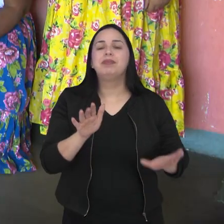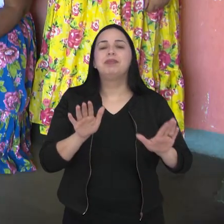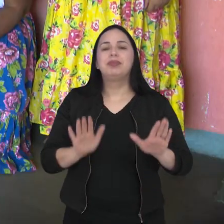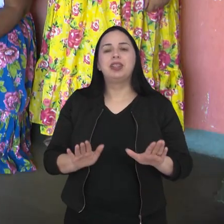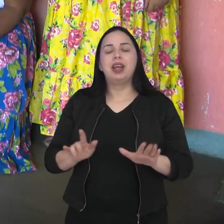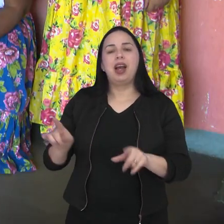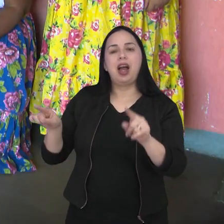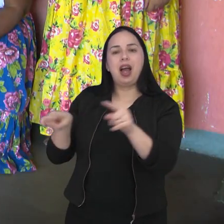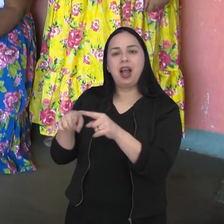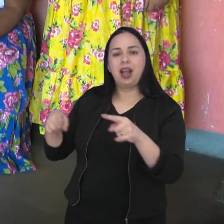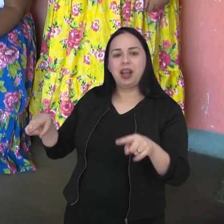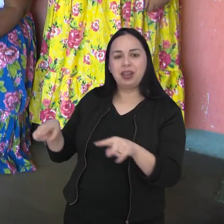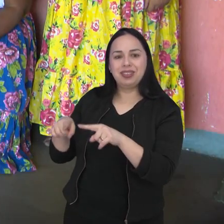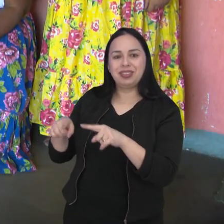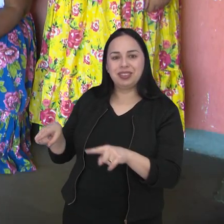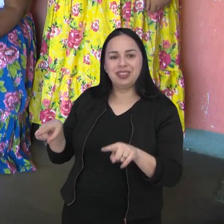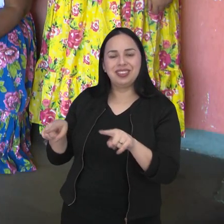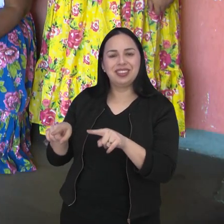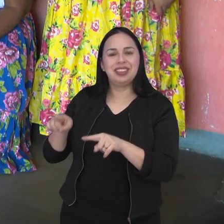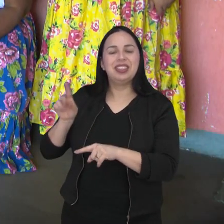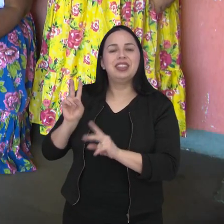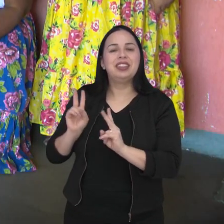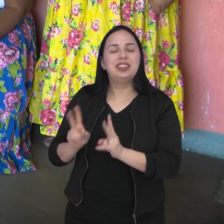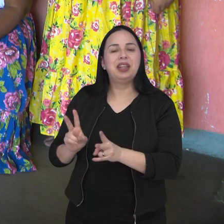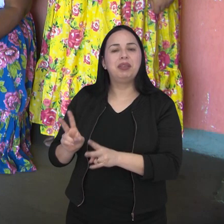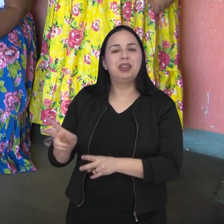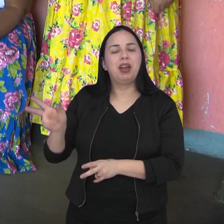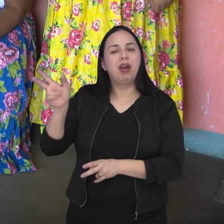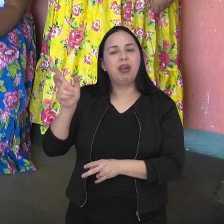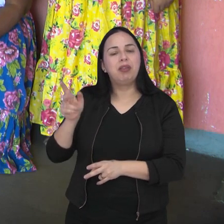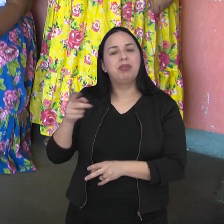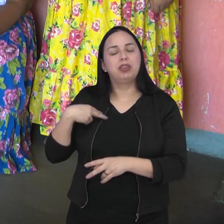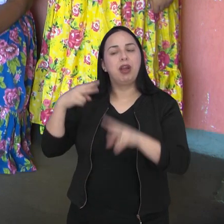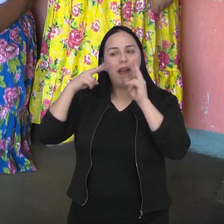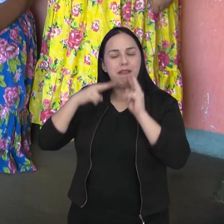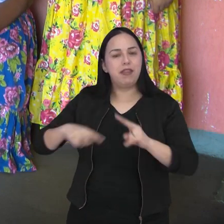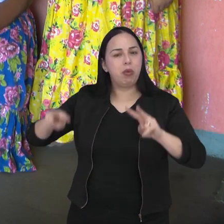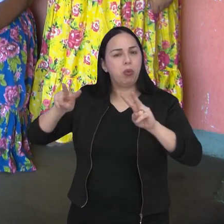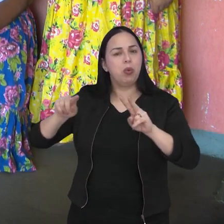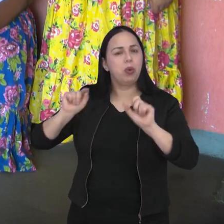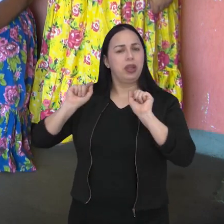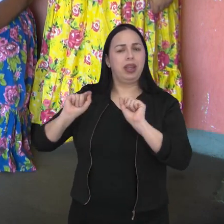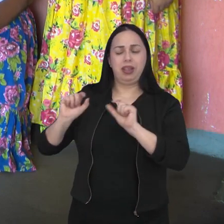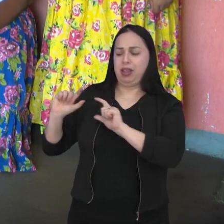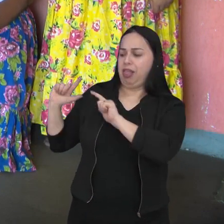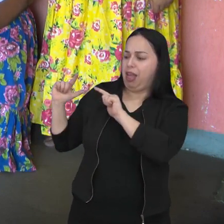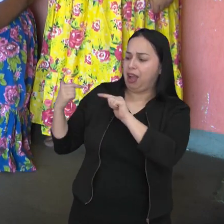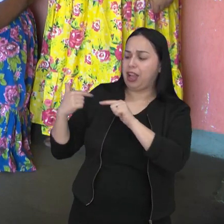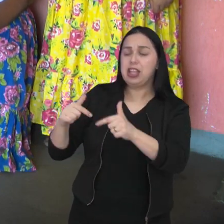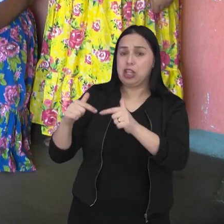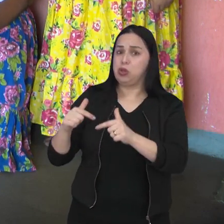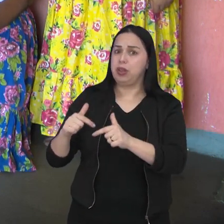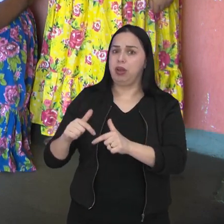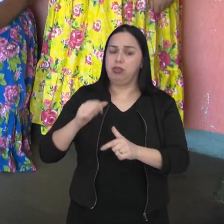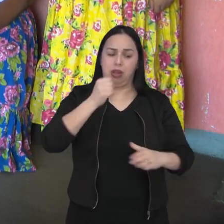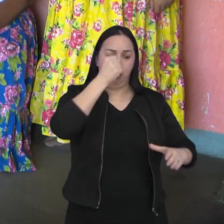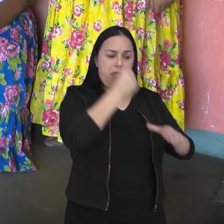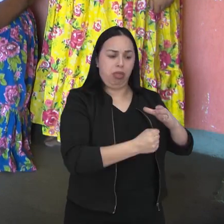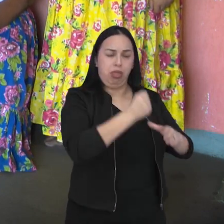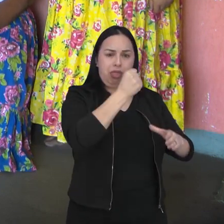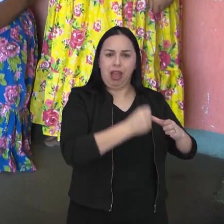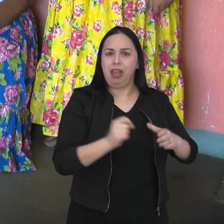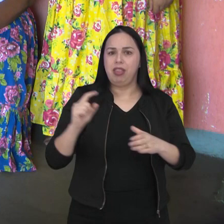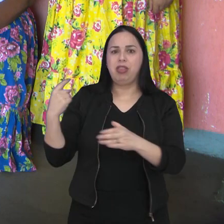ó, a música, o ponto, o tempo todo você ouviu aí falando assim, tradicional é a socada no pilão. Isso. Nada